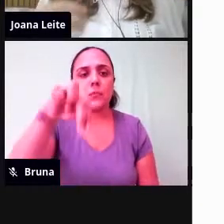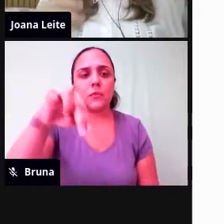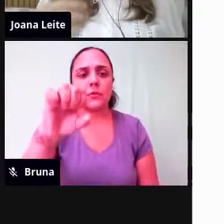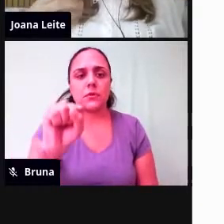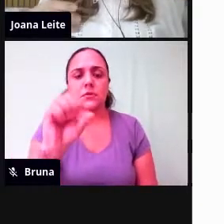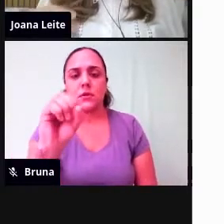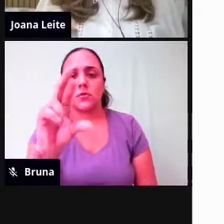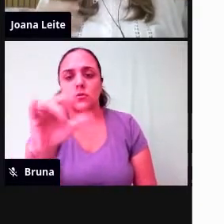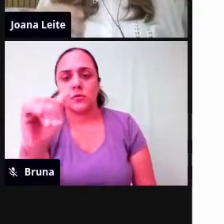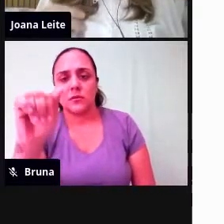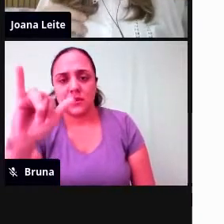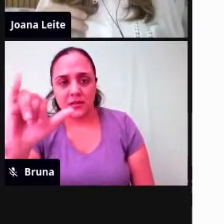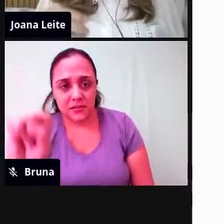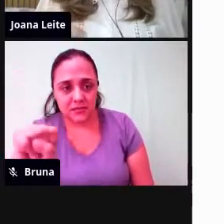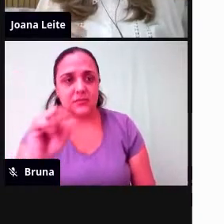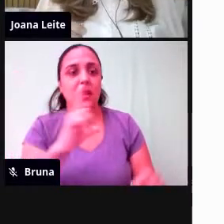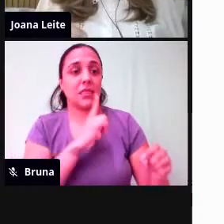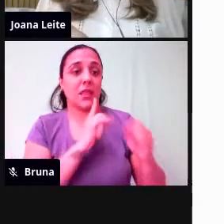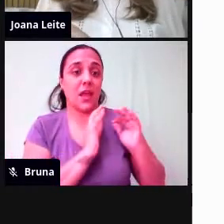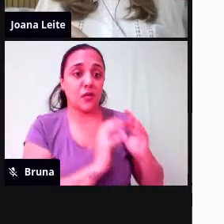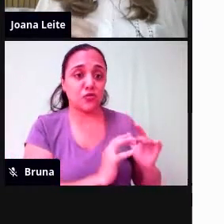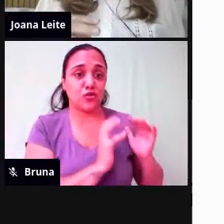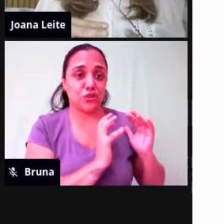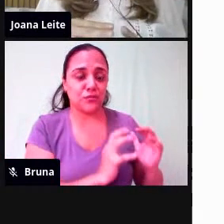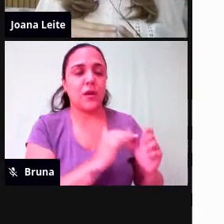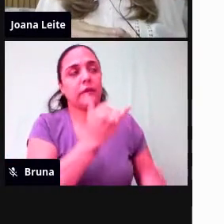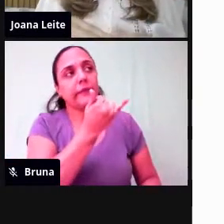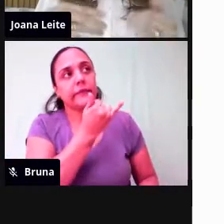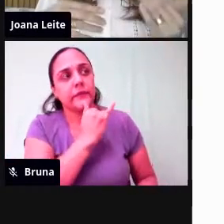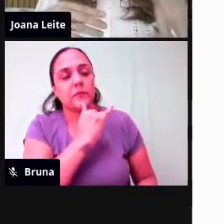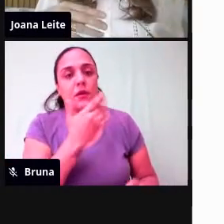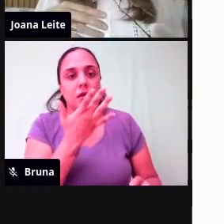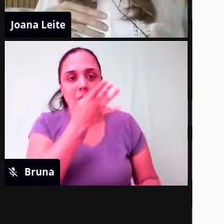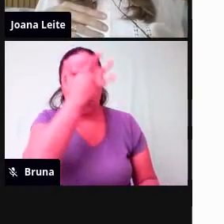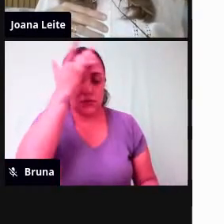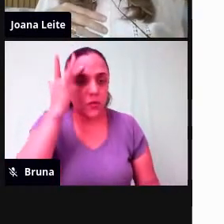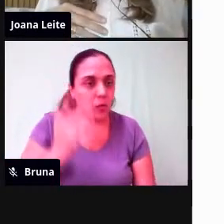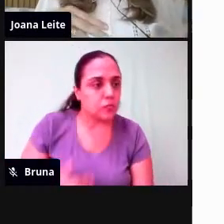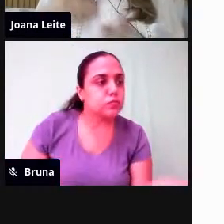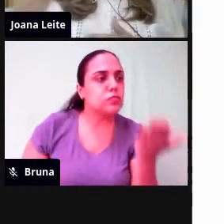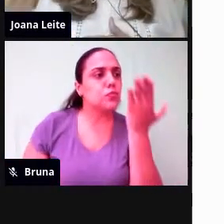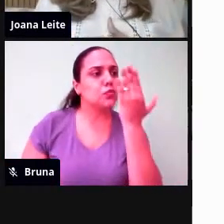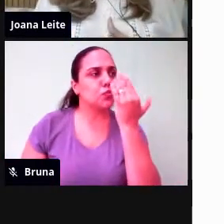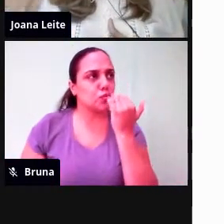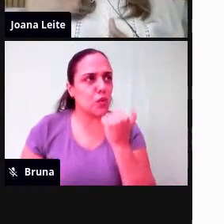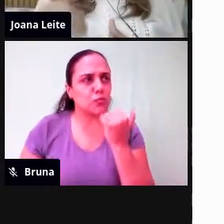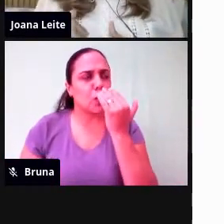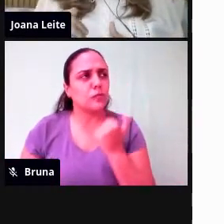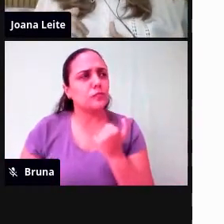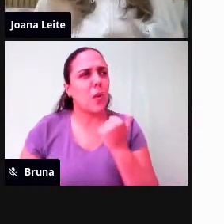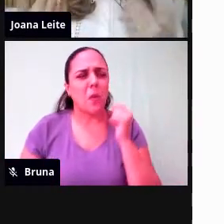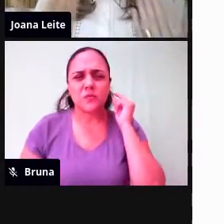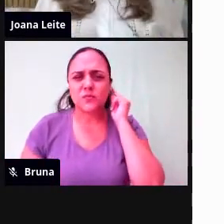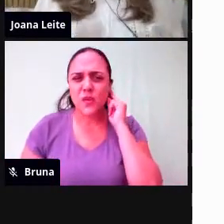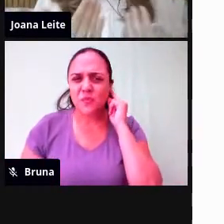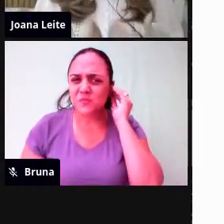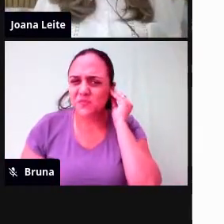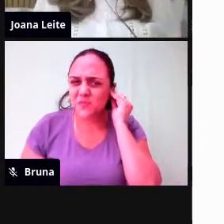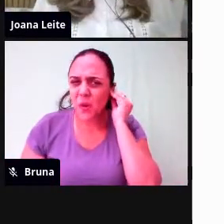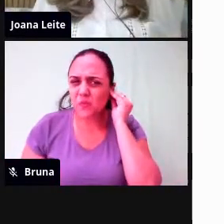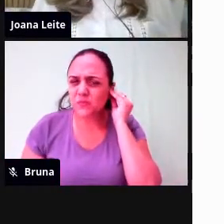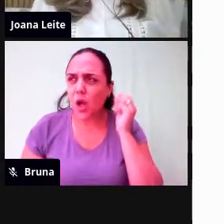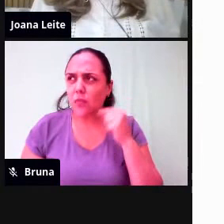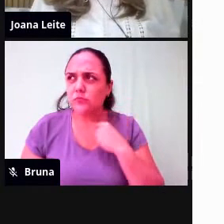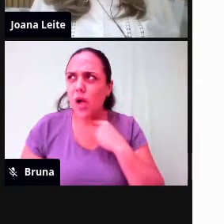que são indivíduos que têm alterações de processamento sensorial, então eles estão ou hipersensíveis ou hipossensíveis, então isso